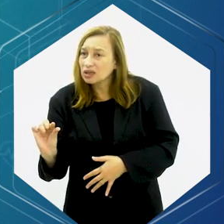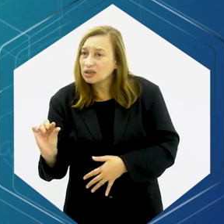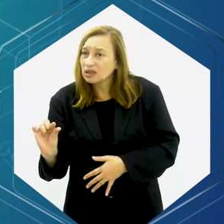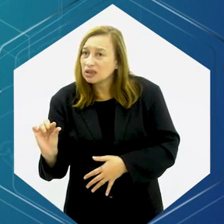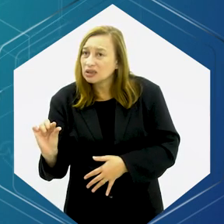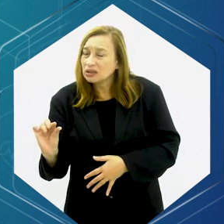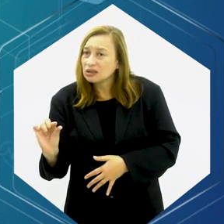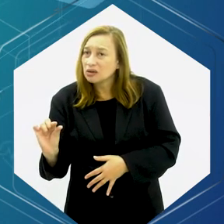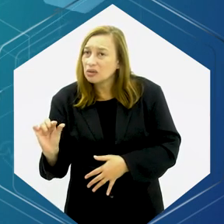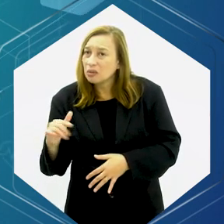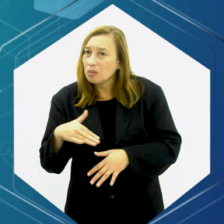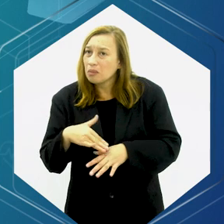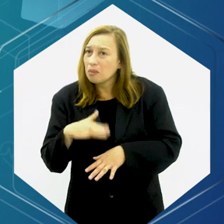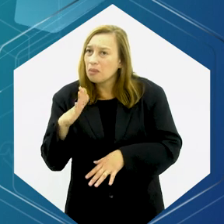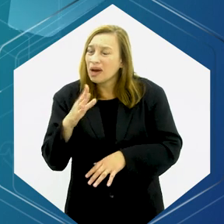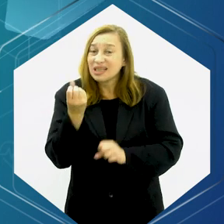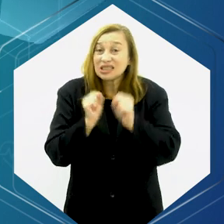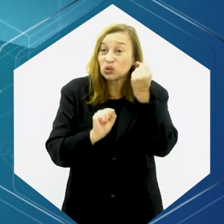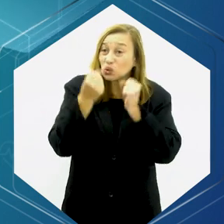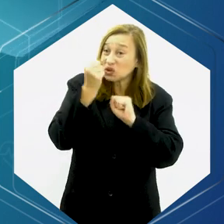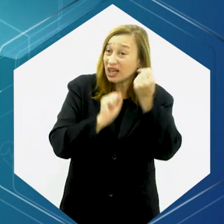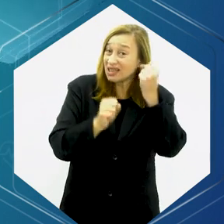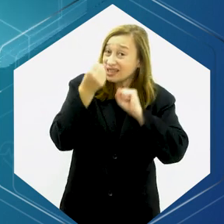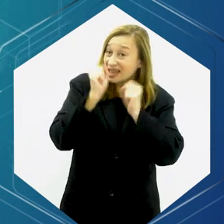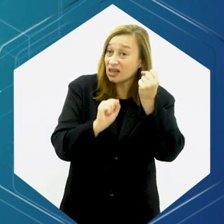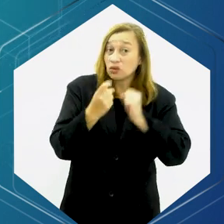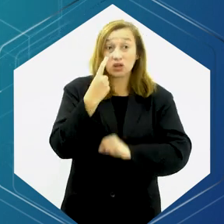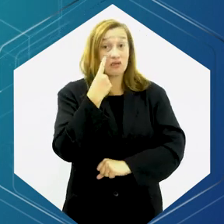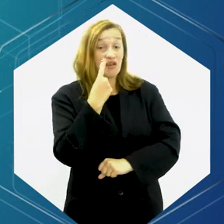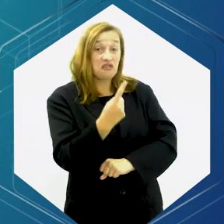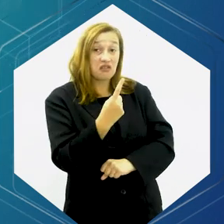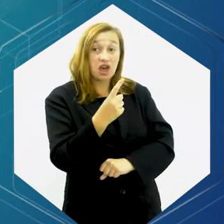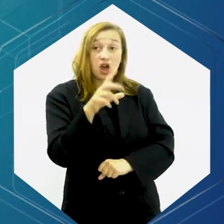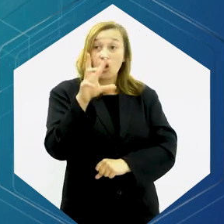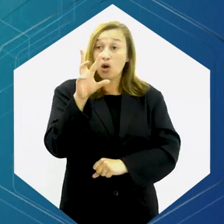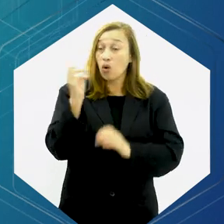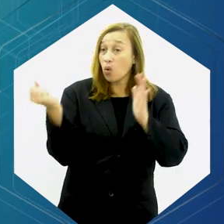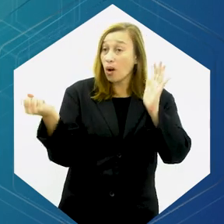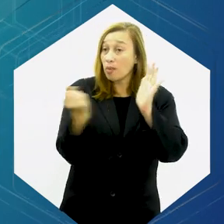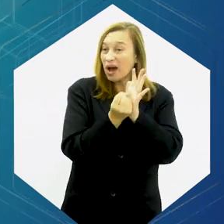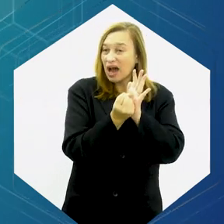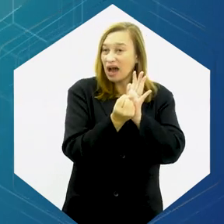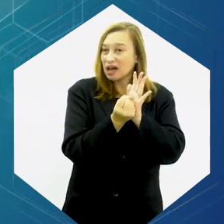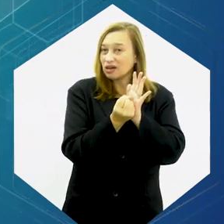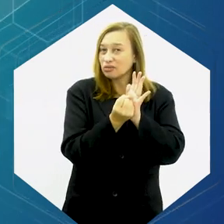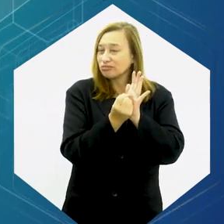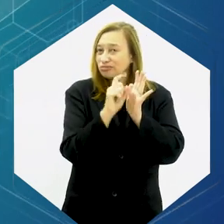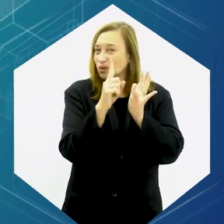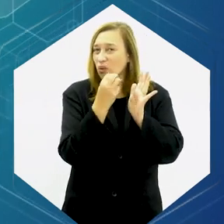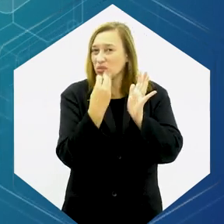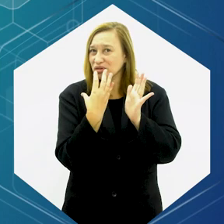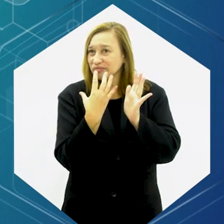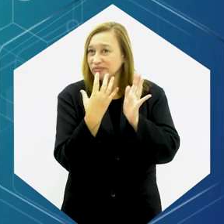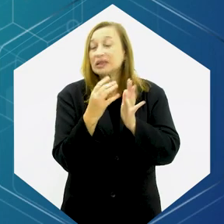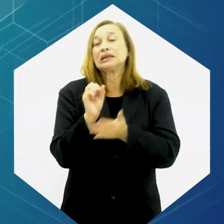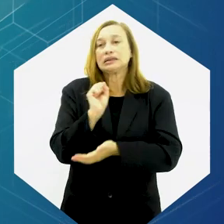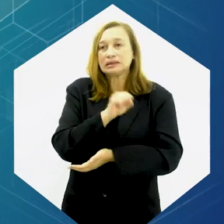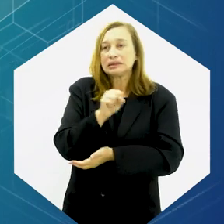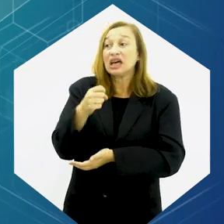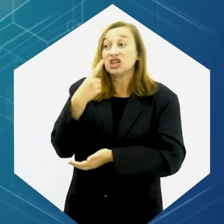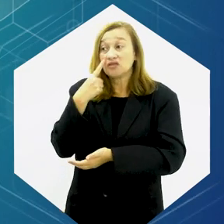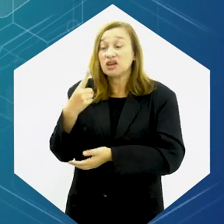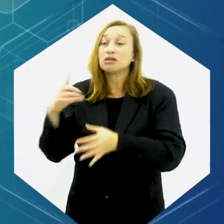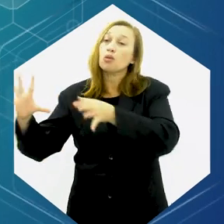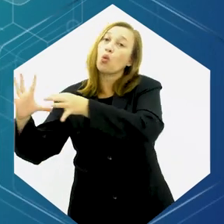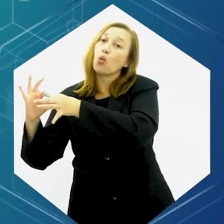além disso são mais palatáveis sim né E aí quando a gente vai ver lá o rótulo a composição não é nada agradável né